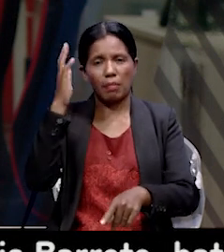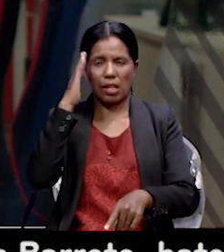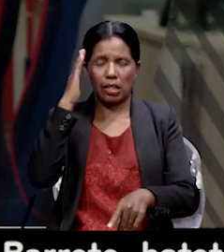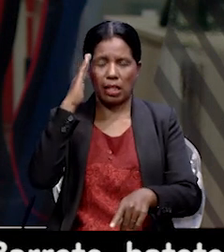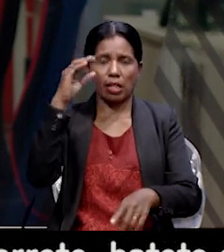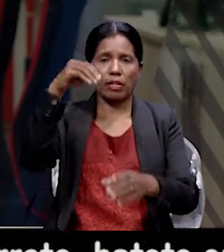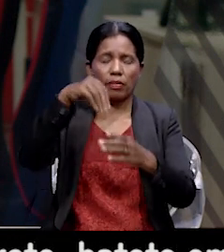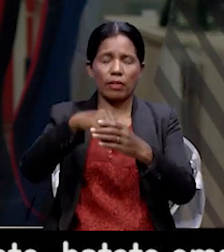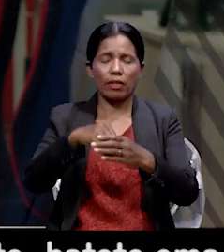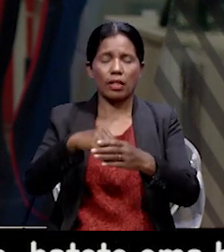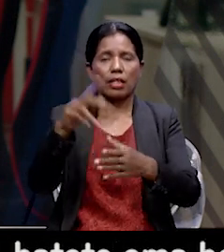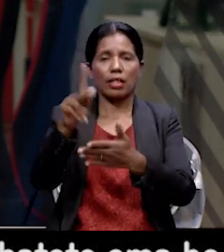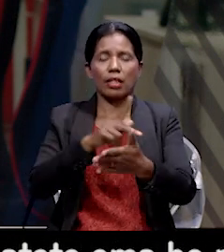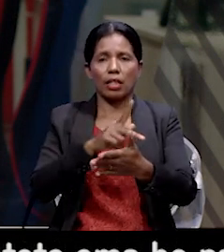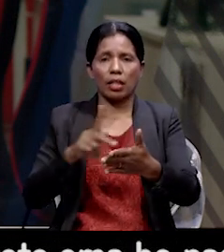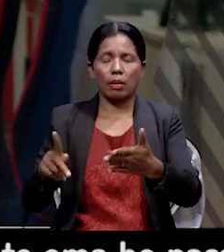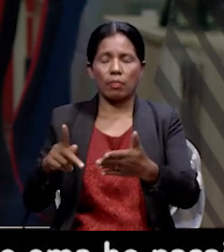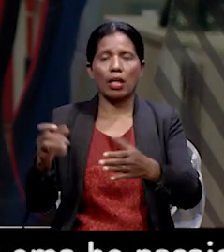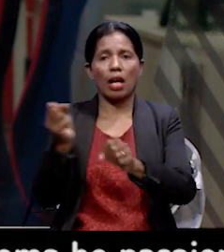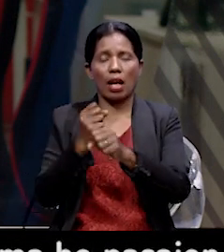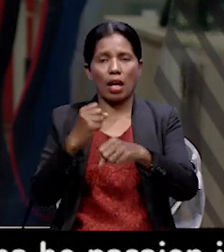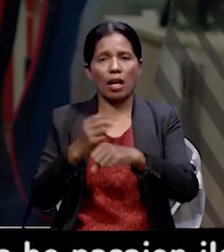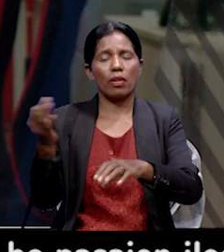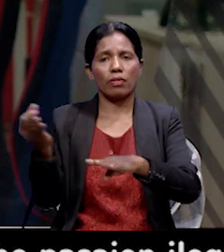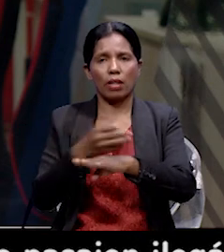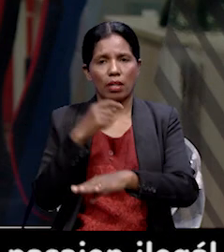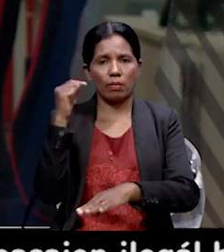e ha crime falsificação documentos.